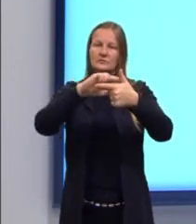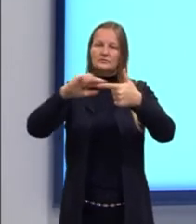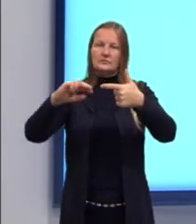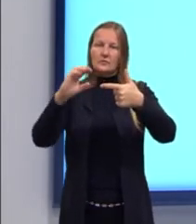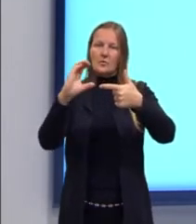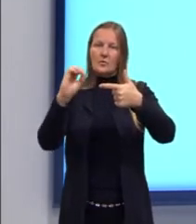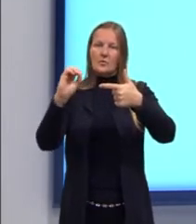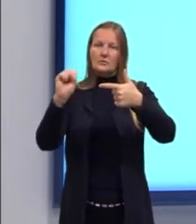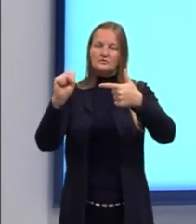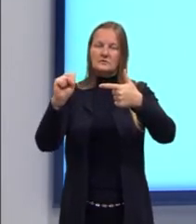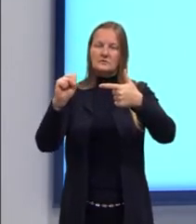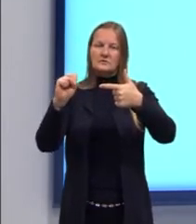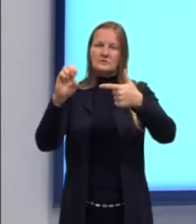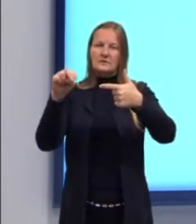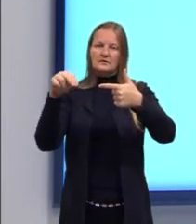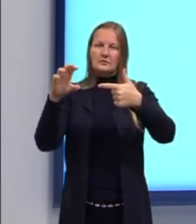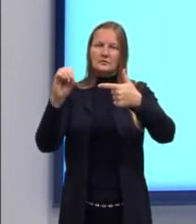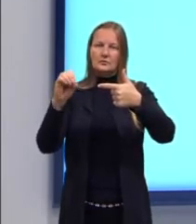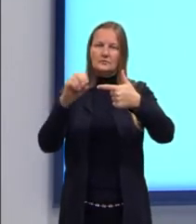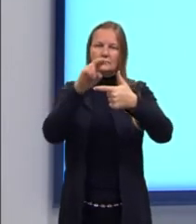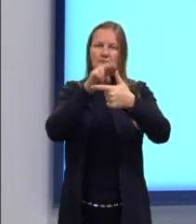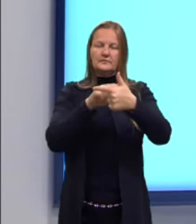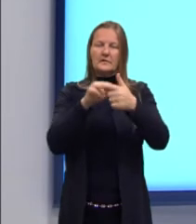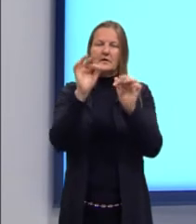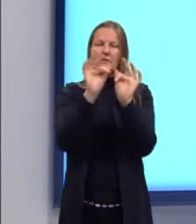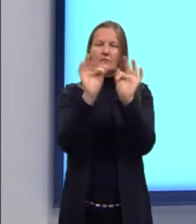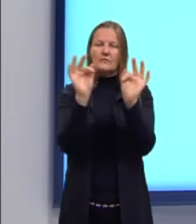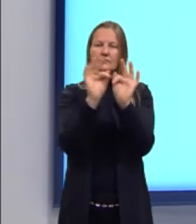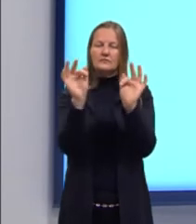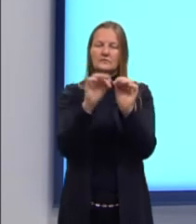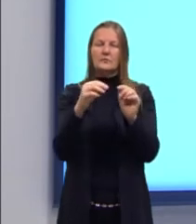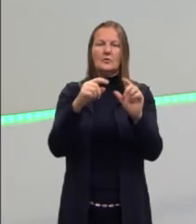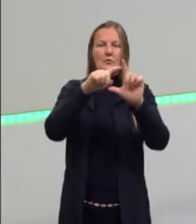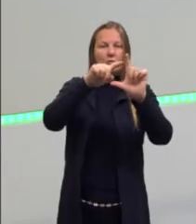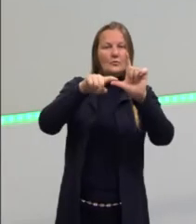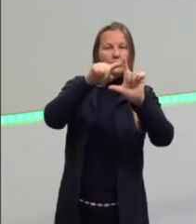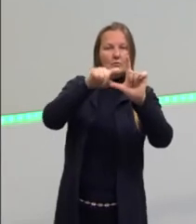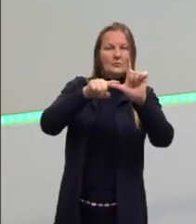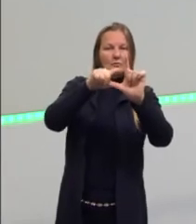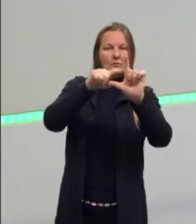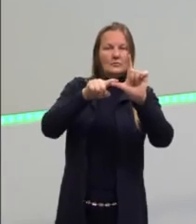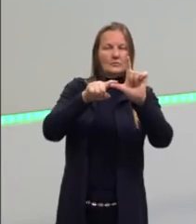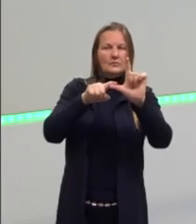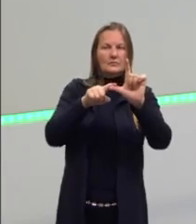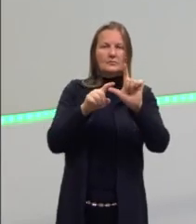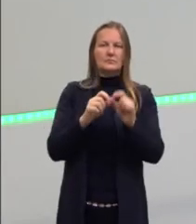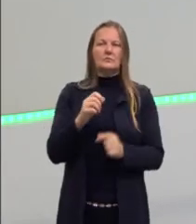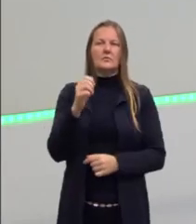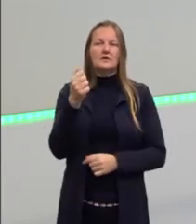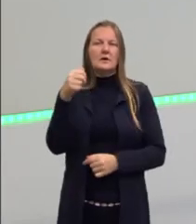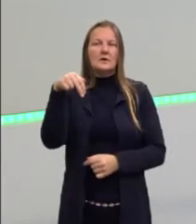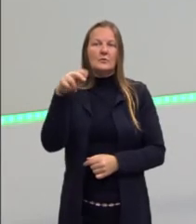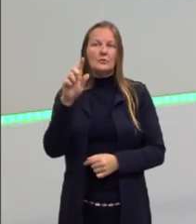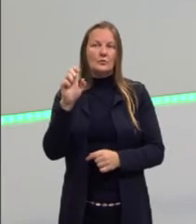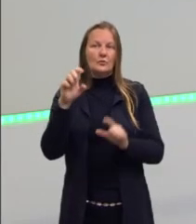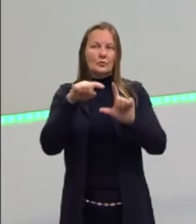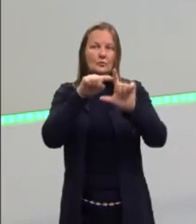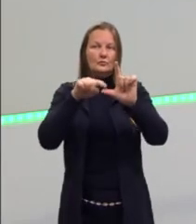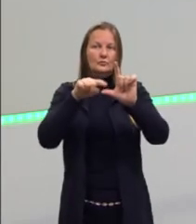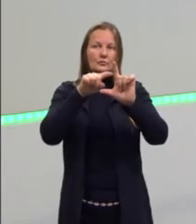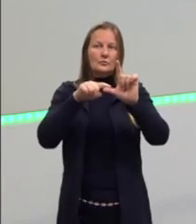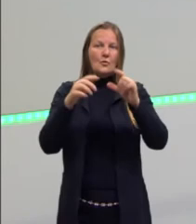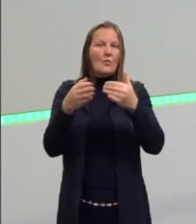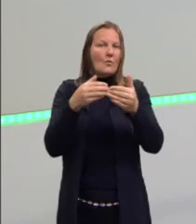padrão né a função é igual a seno de um ângulo ou cosseno de um ângulo nesse caso aqui e eu até